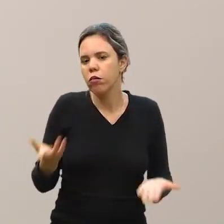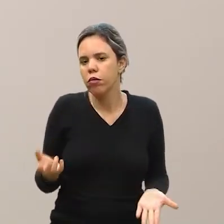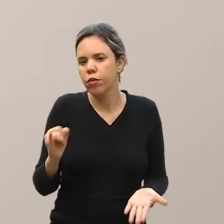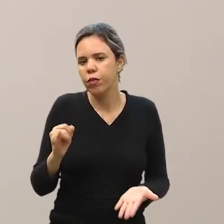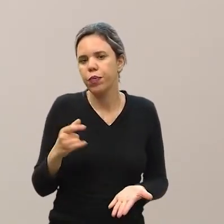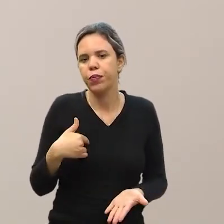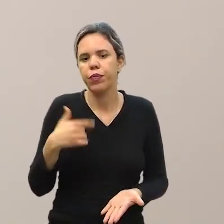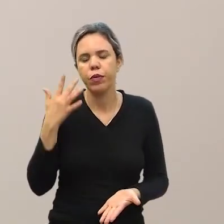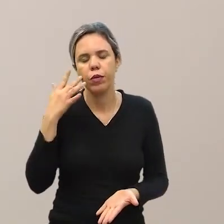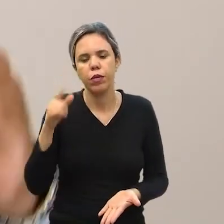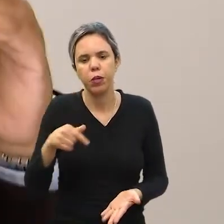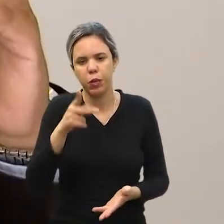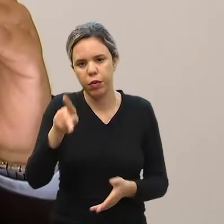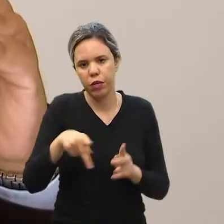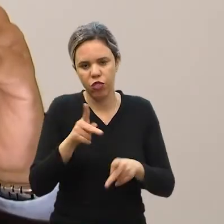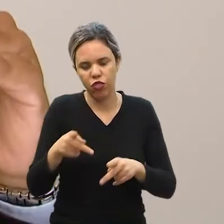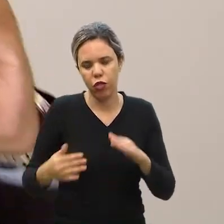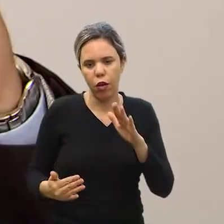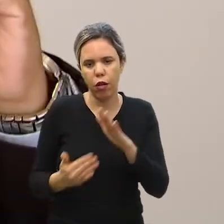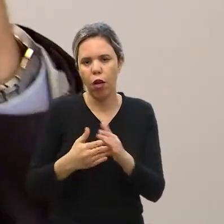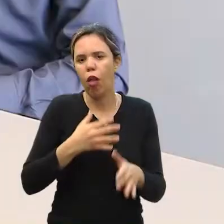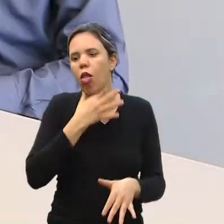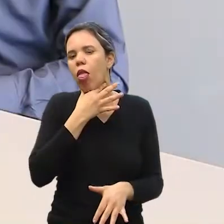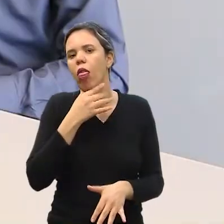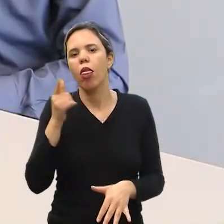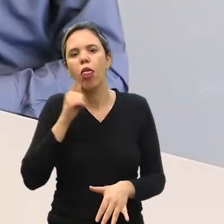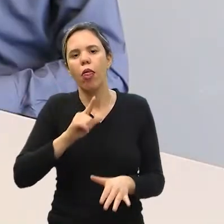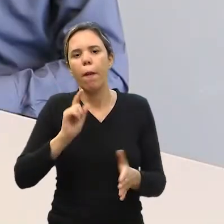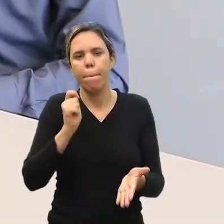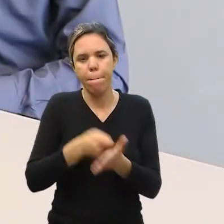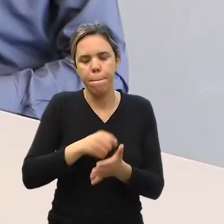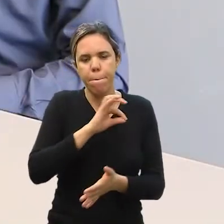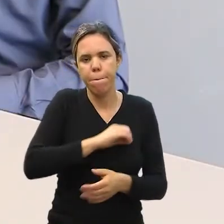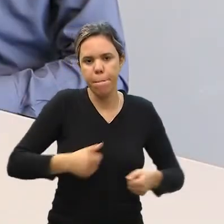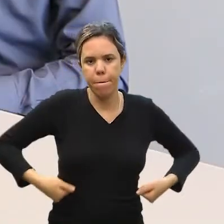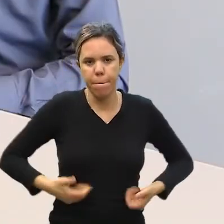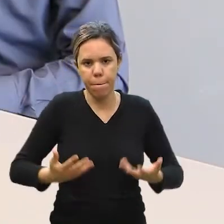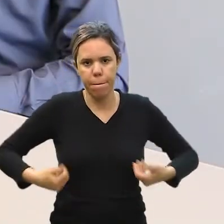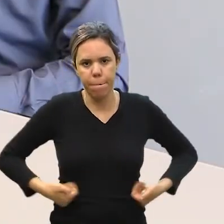gente considerar que a pessoa já está no limite, tudo que ela ganha, ela